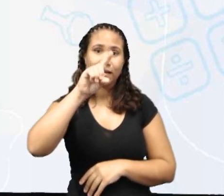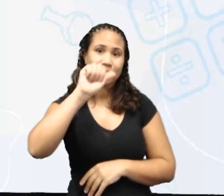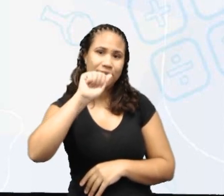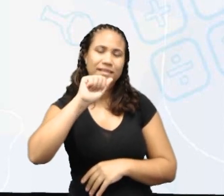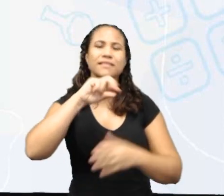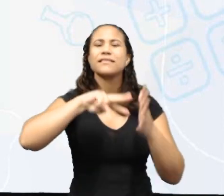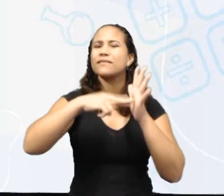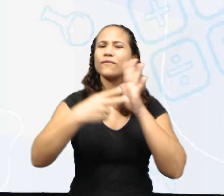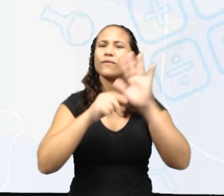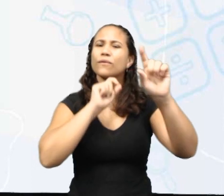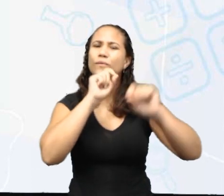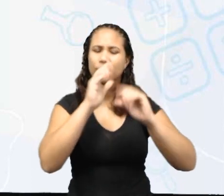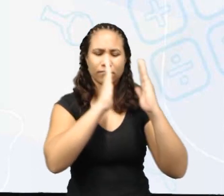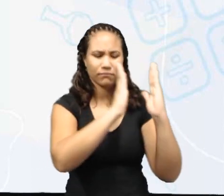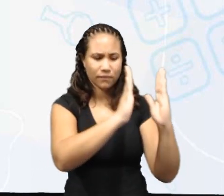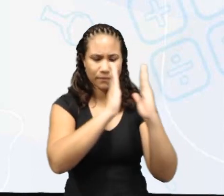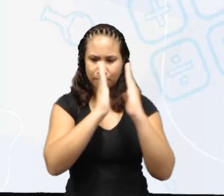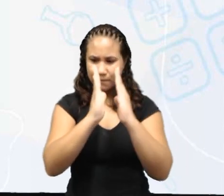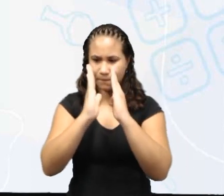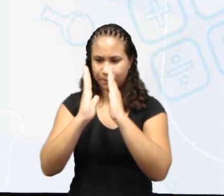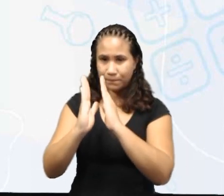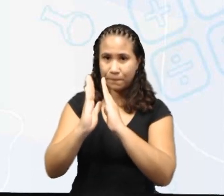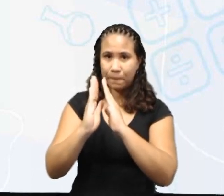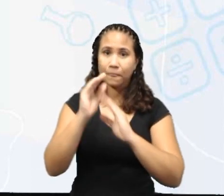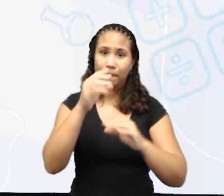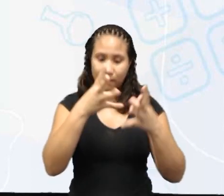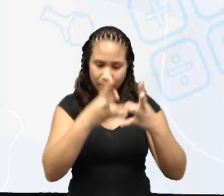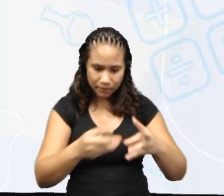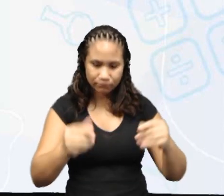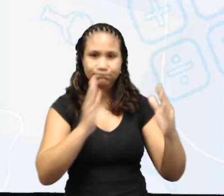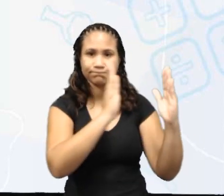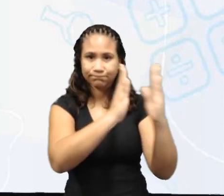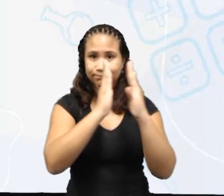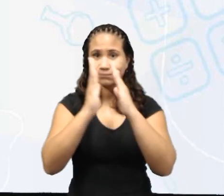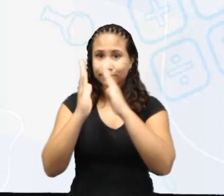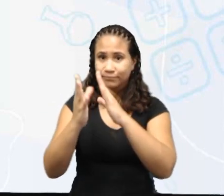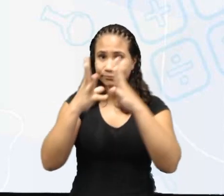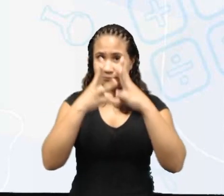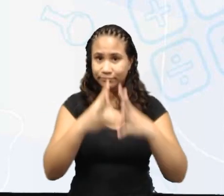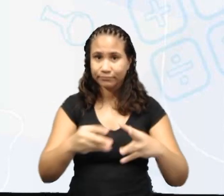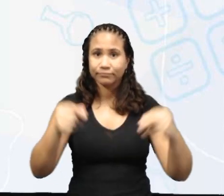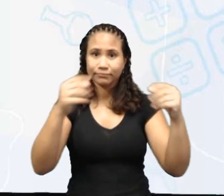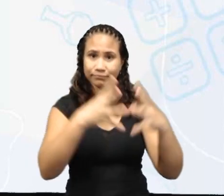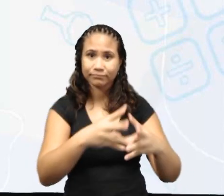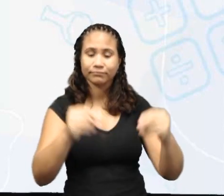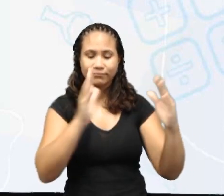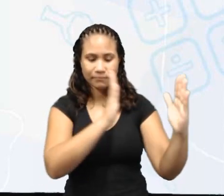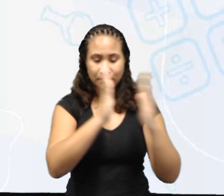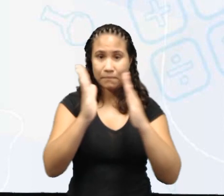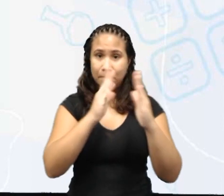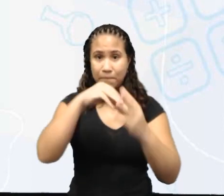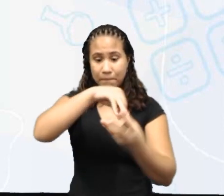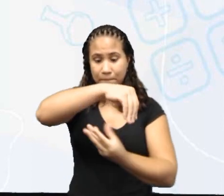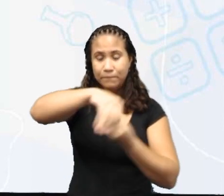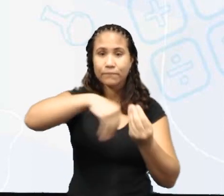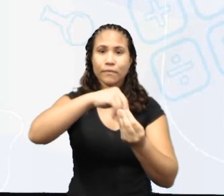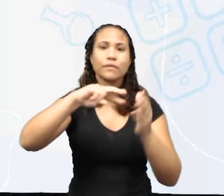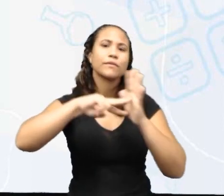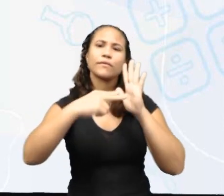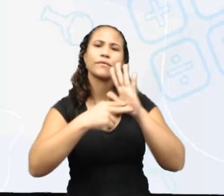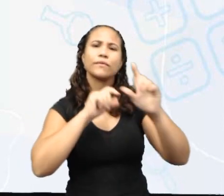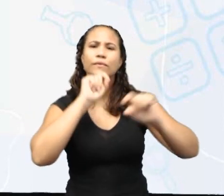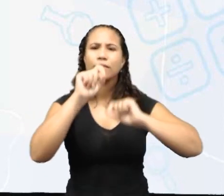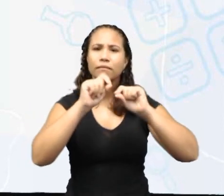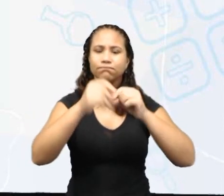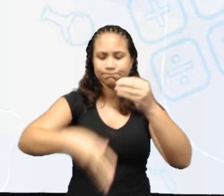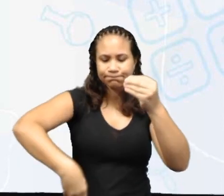em partes. A dissolução fracionada consiste em dissolver apenas uma parte da mistura. Ou seja,